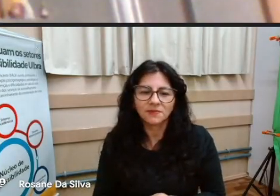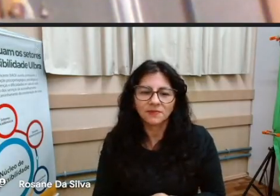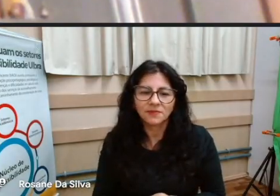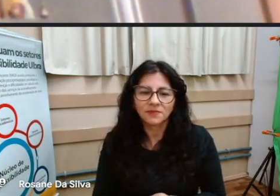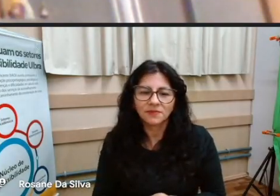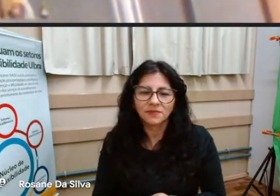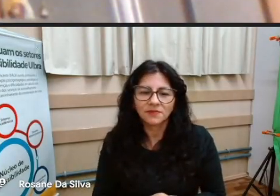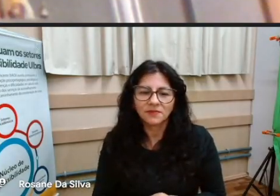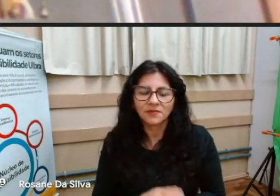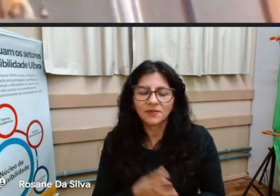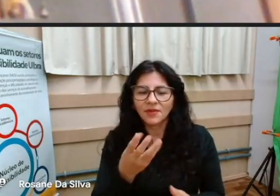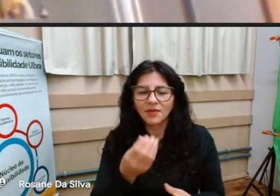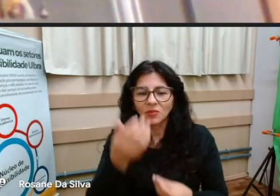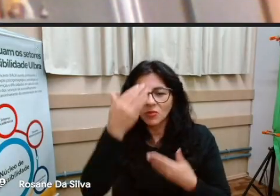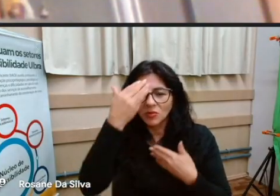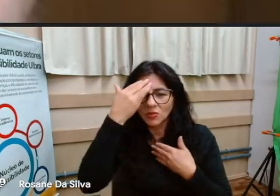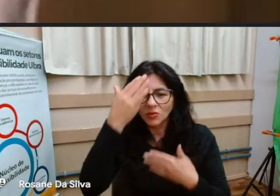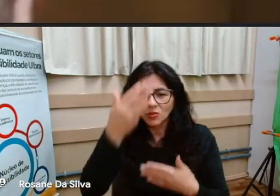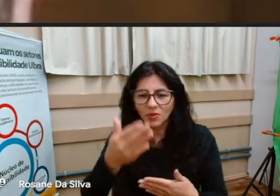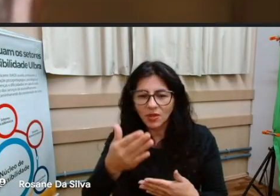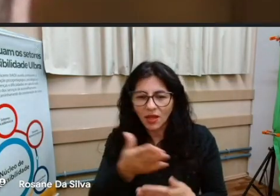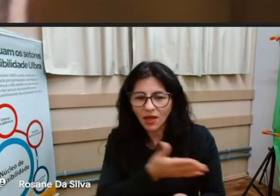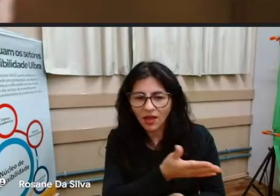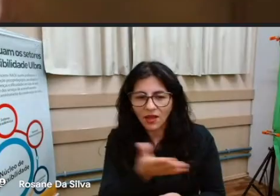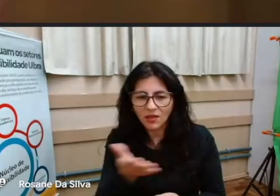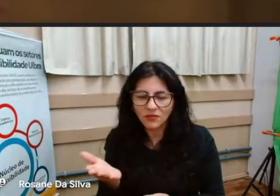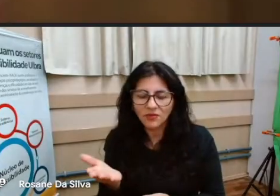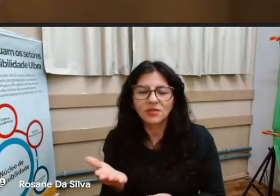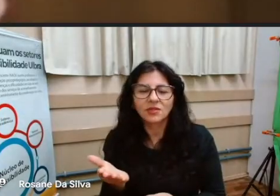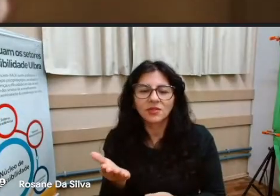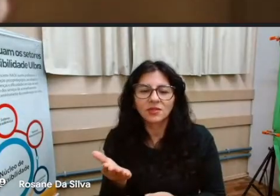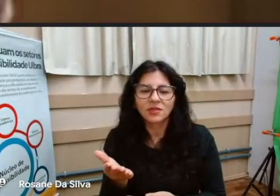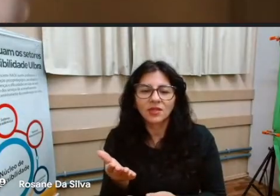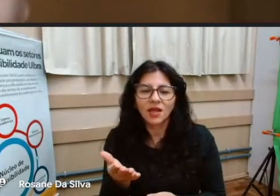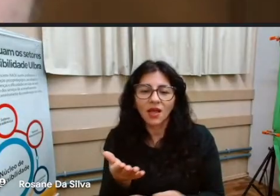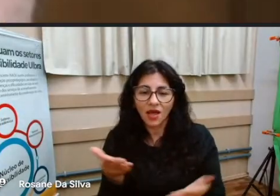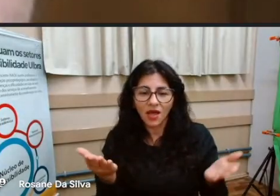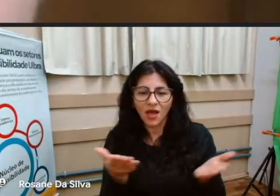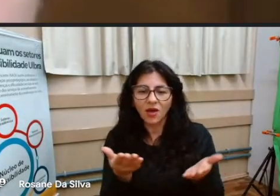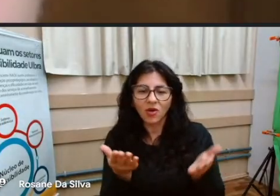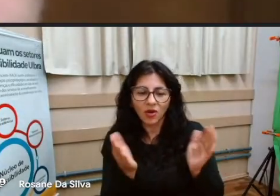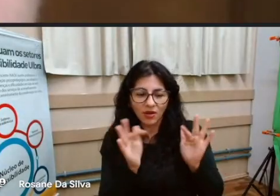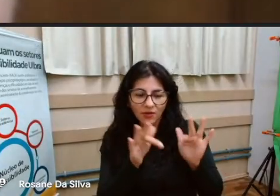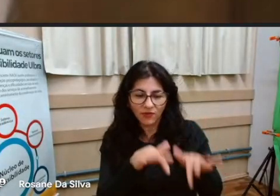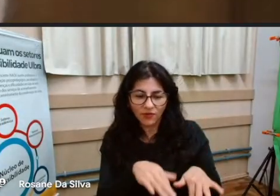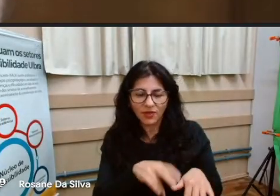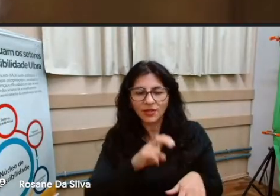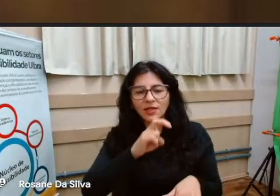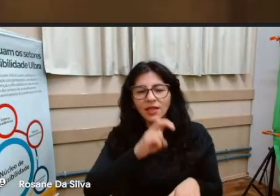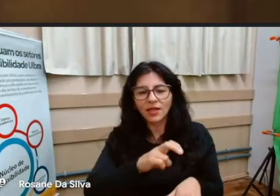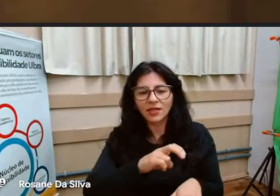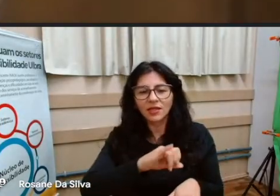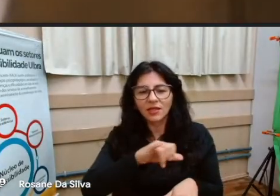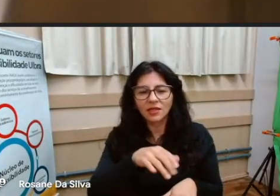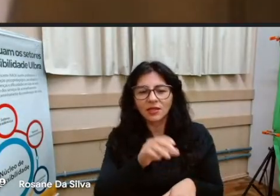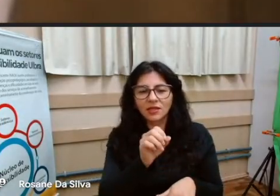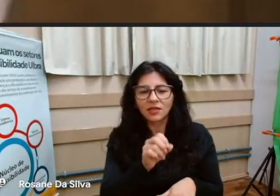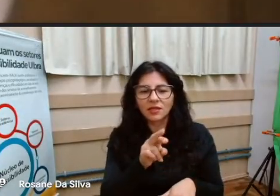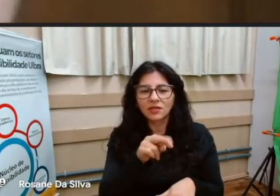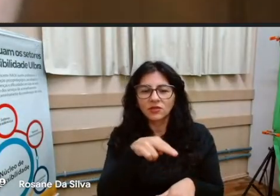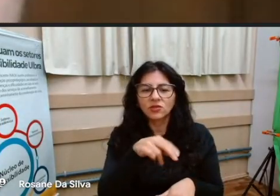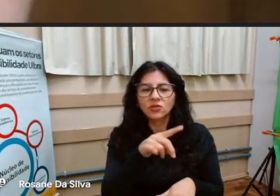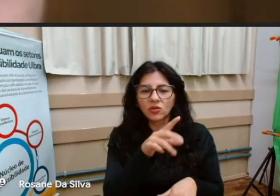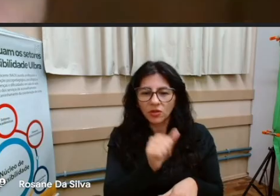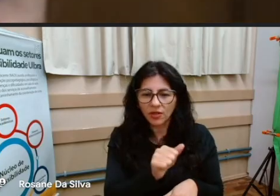obrigado muito muito obrigado pessoal então eu vou a gente chega ao fim da nossa quinta jornada